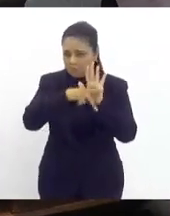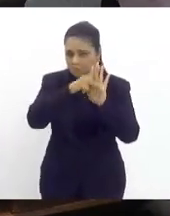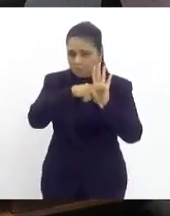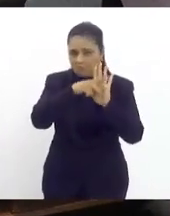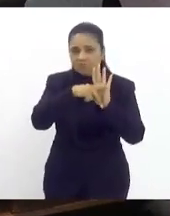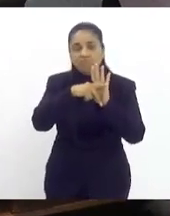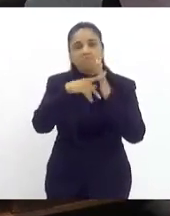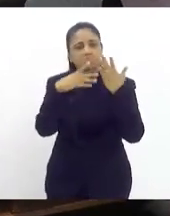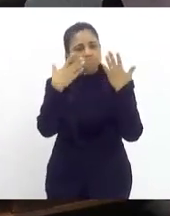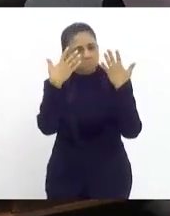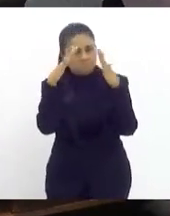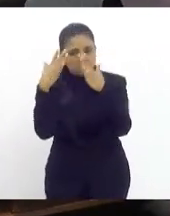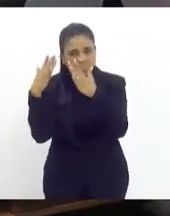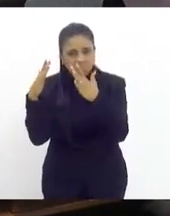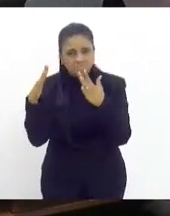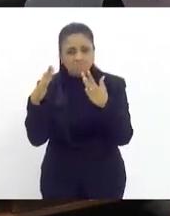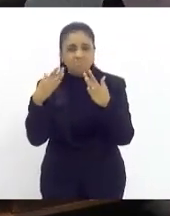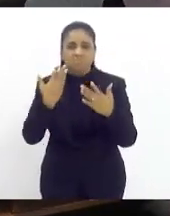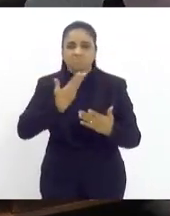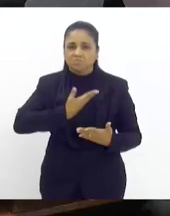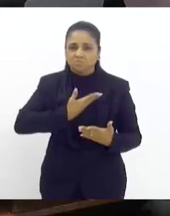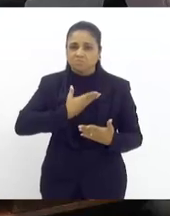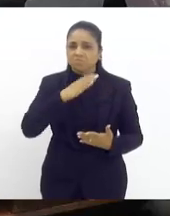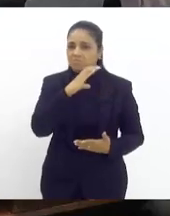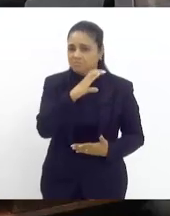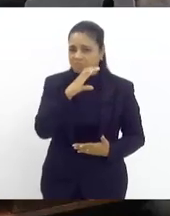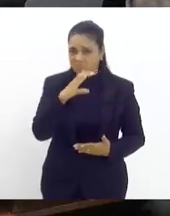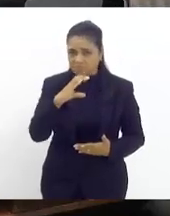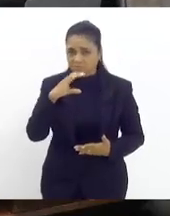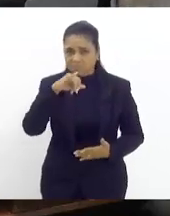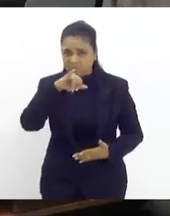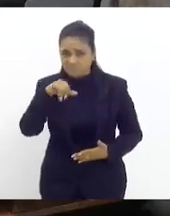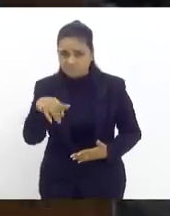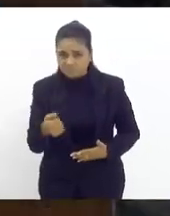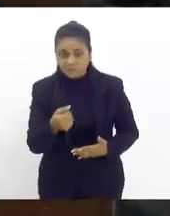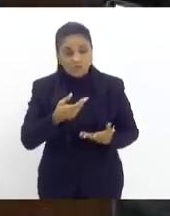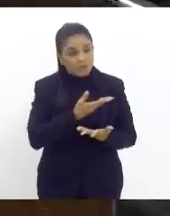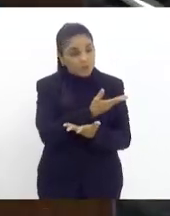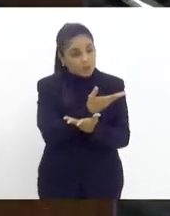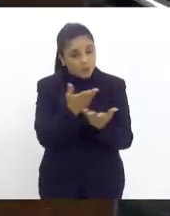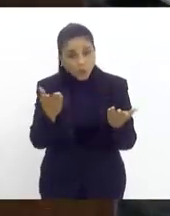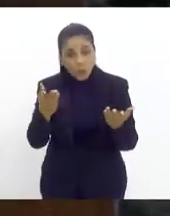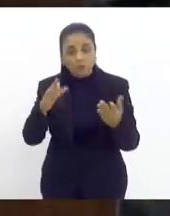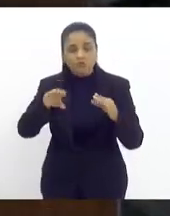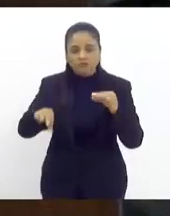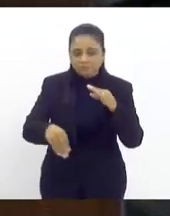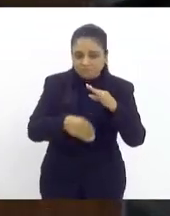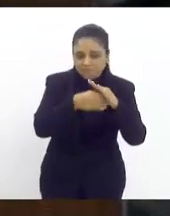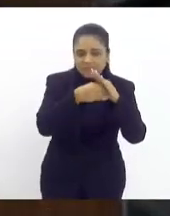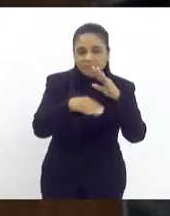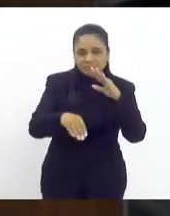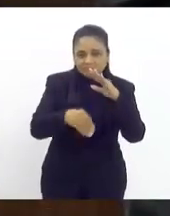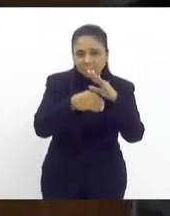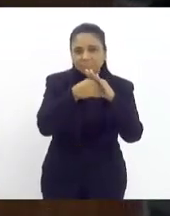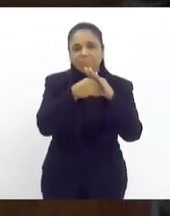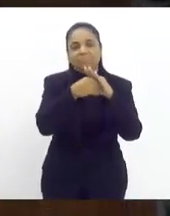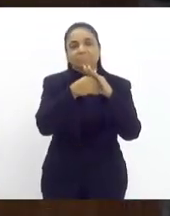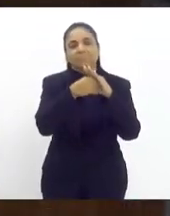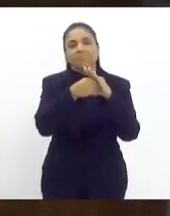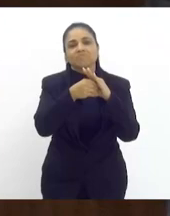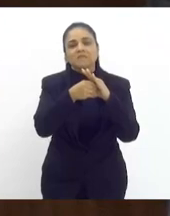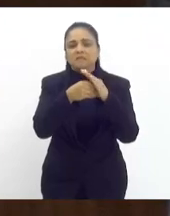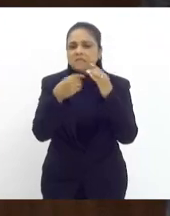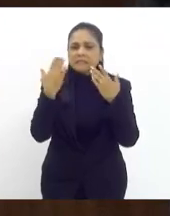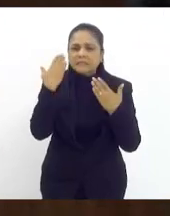a saudação aos colegas da ccj a todos os colegas Que emendaram entenderam a necessidade desse tema